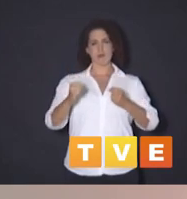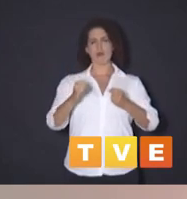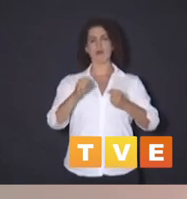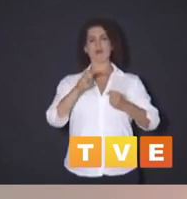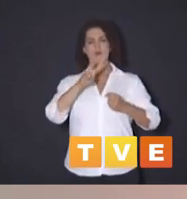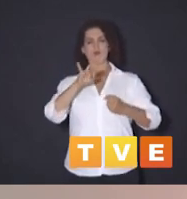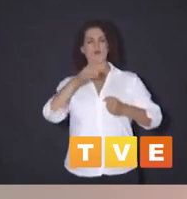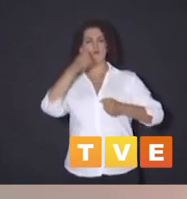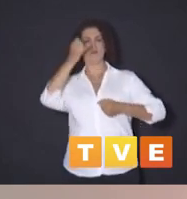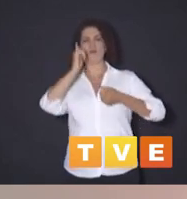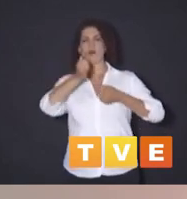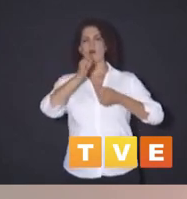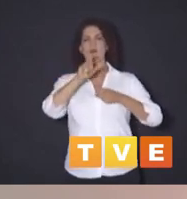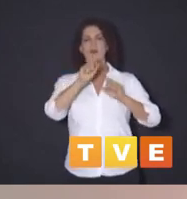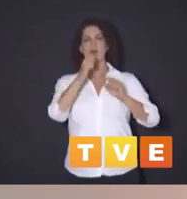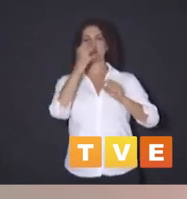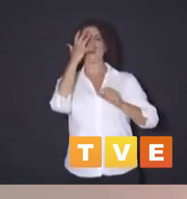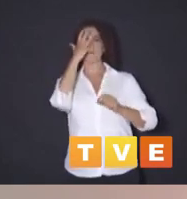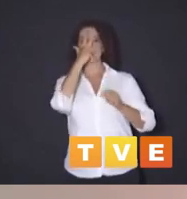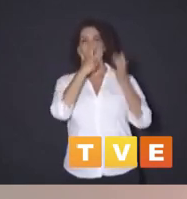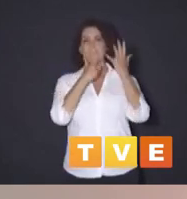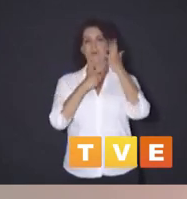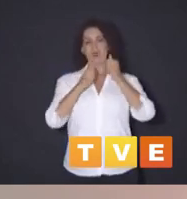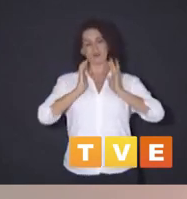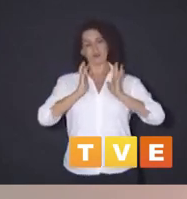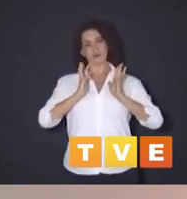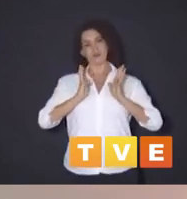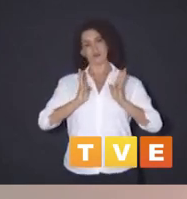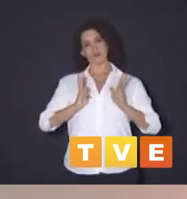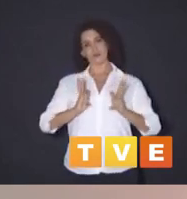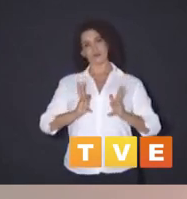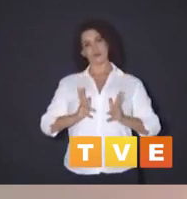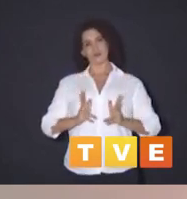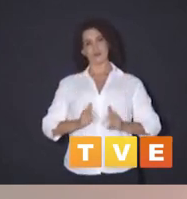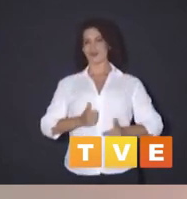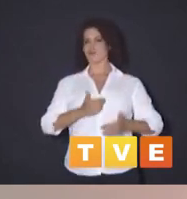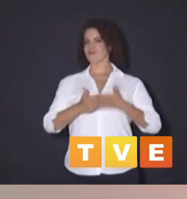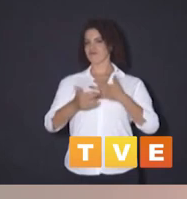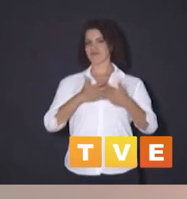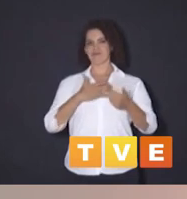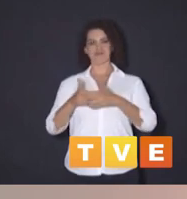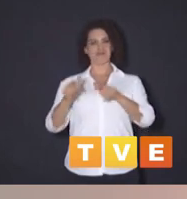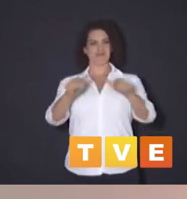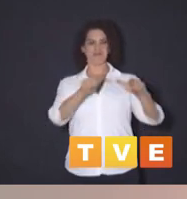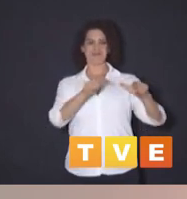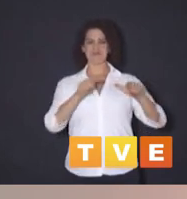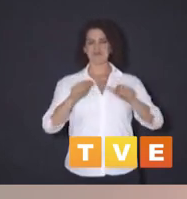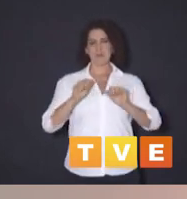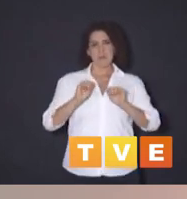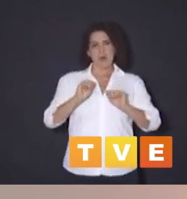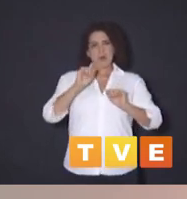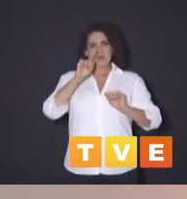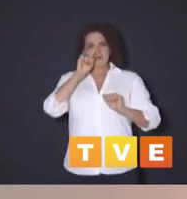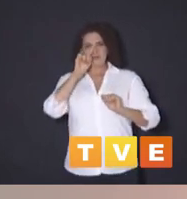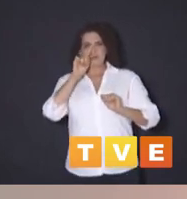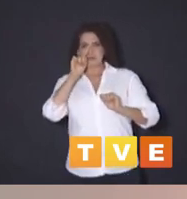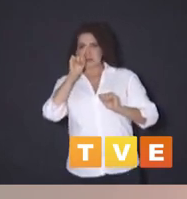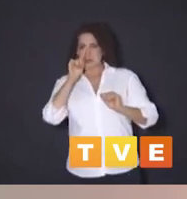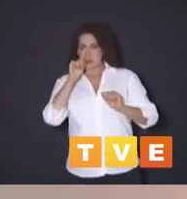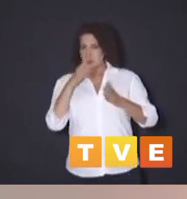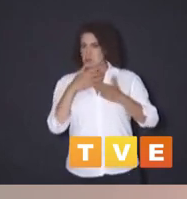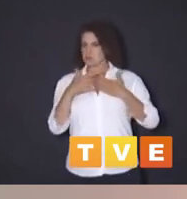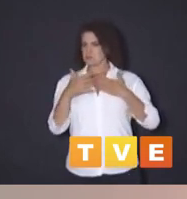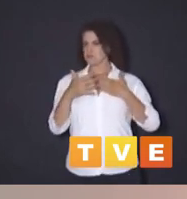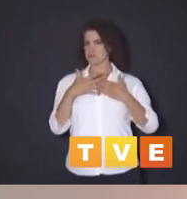és bela e pura em toda parte por maior risco em que é saldasse a import